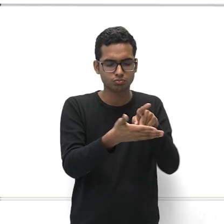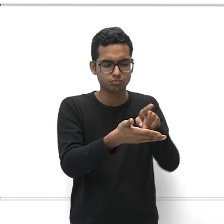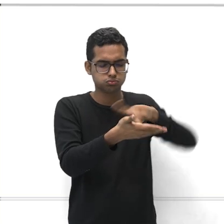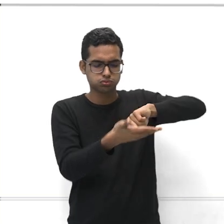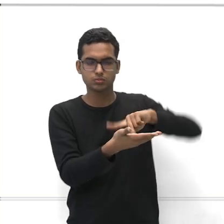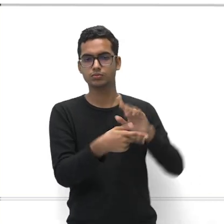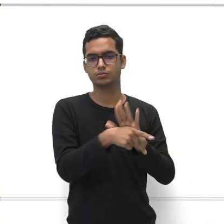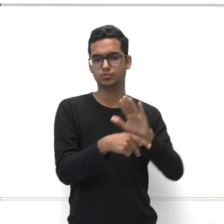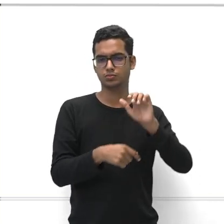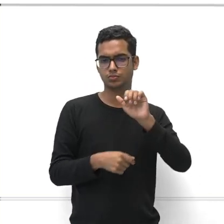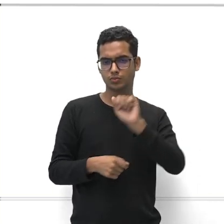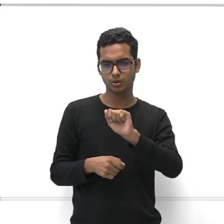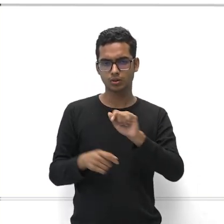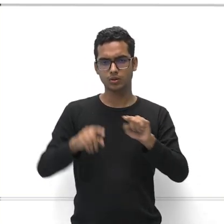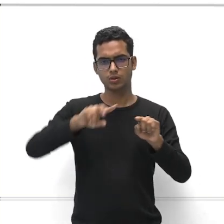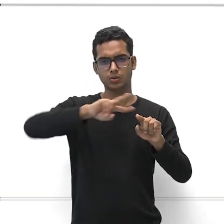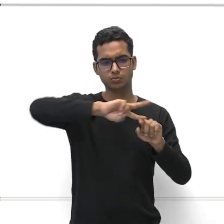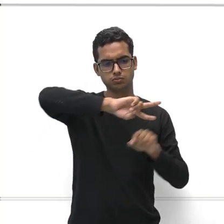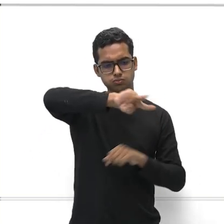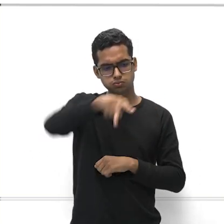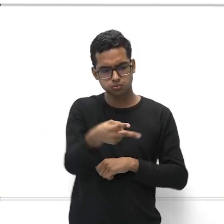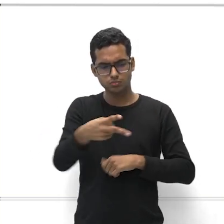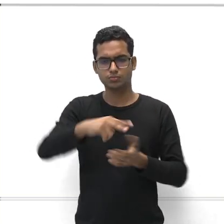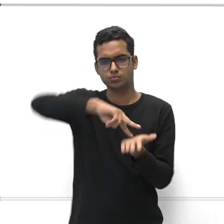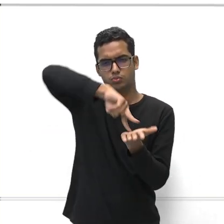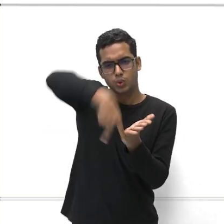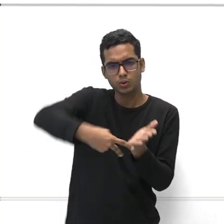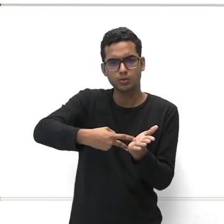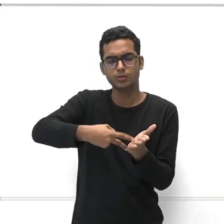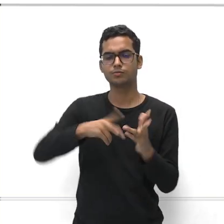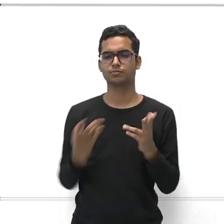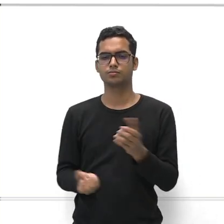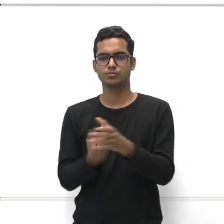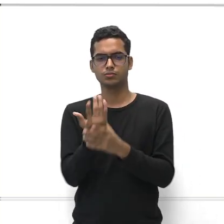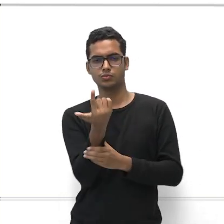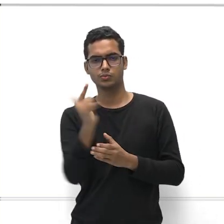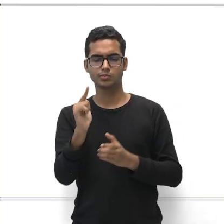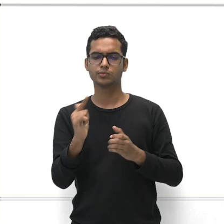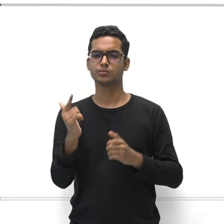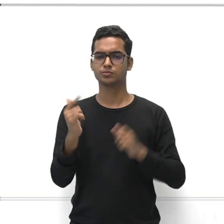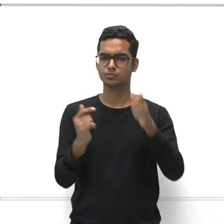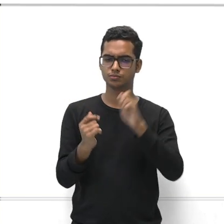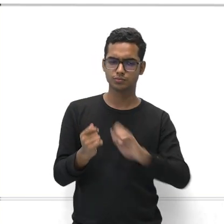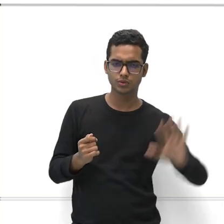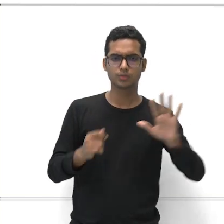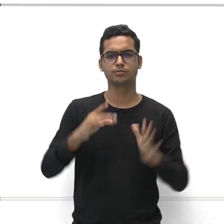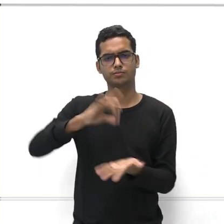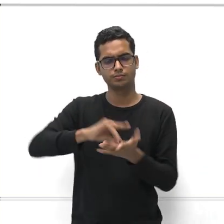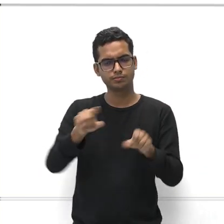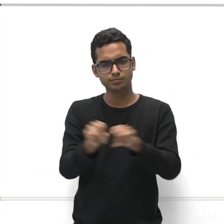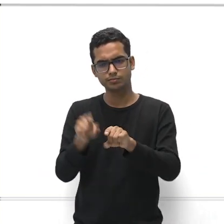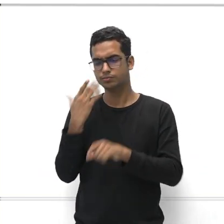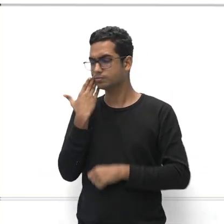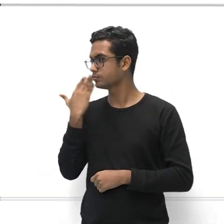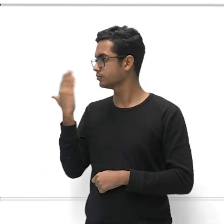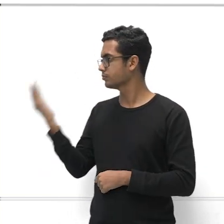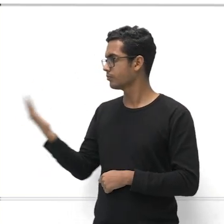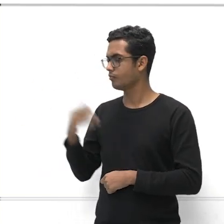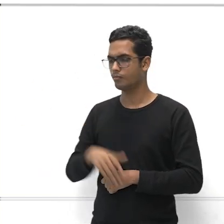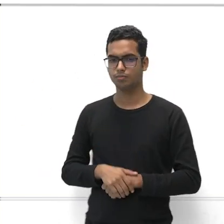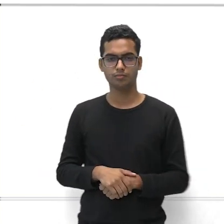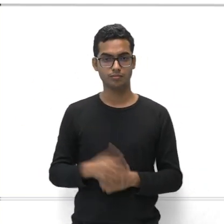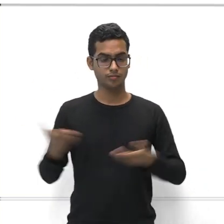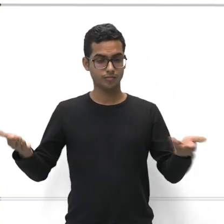Aí vai surgir essa outra circunferência. Pois bem, nesse ponto do desenvolvimento, nós